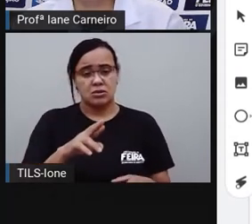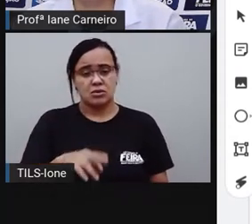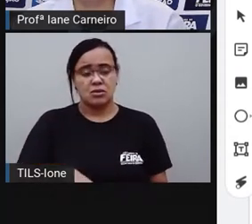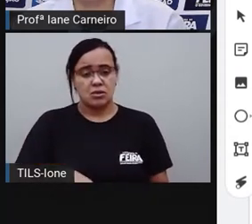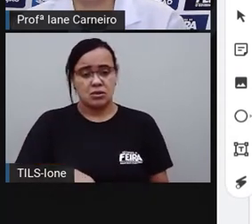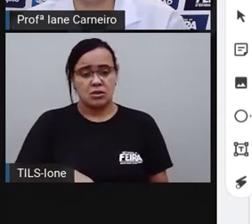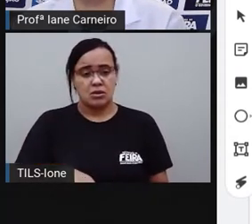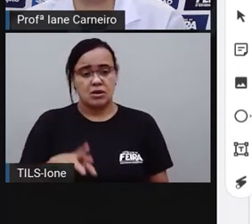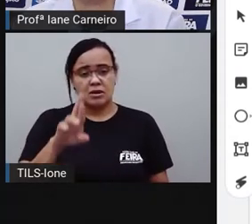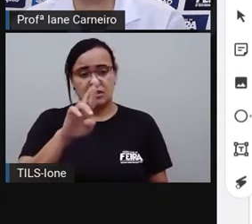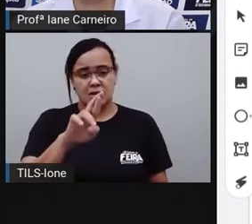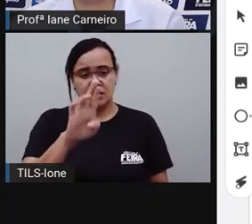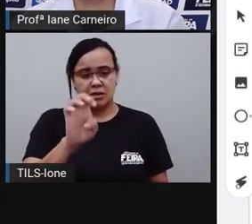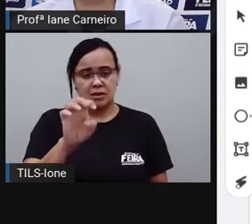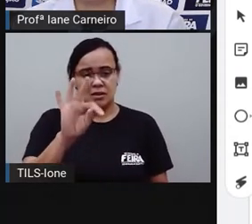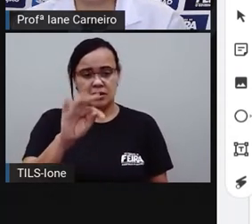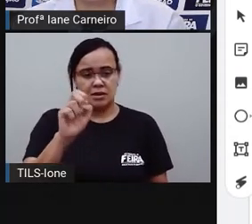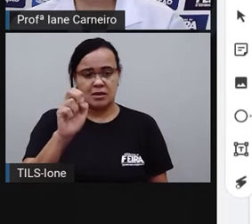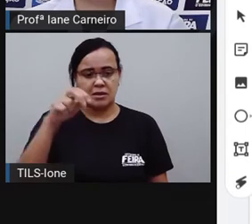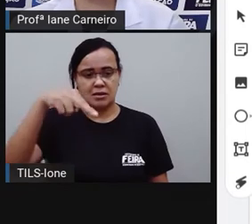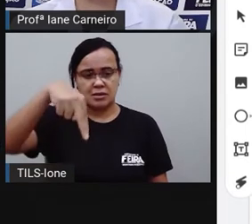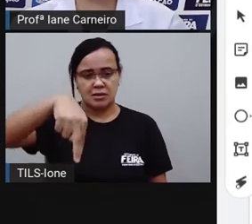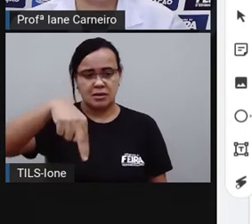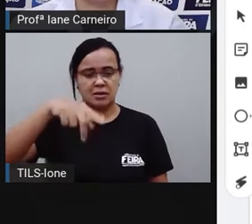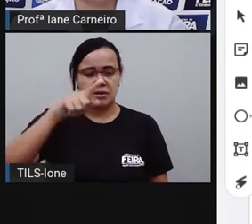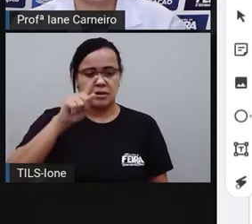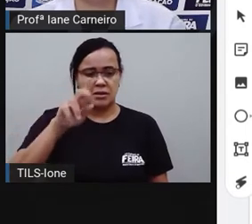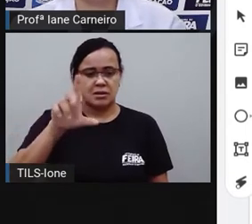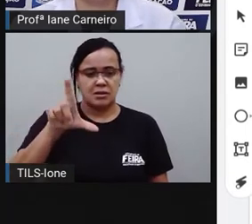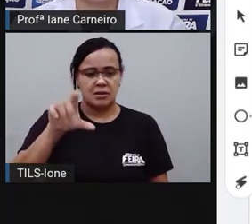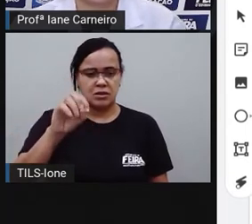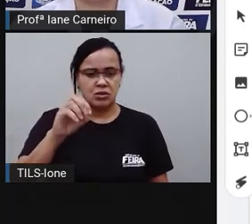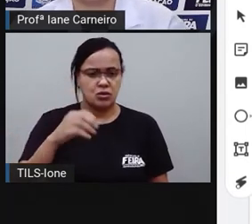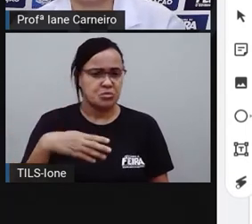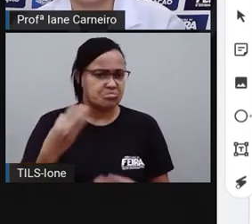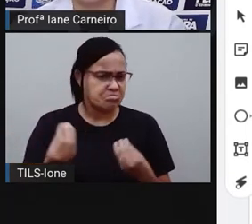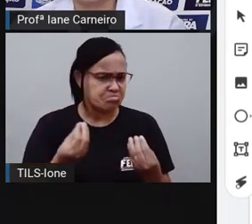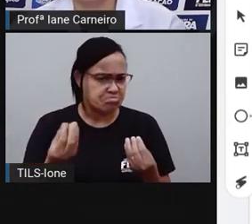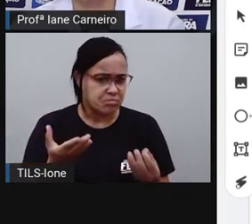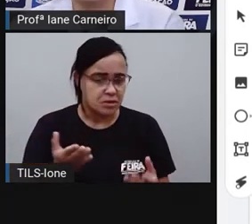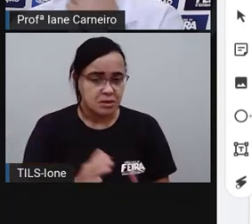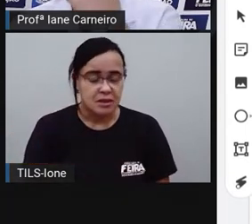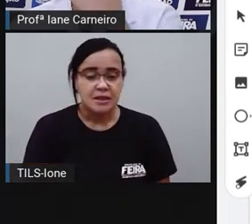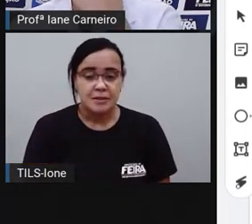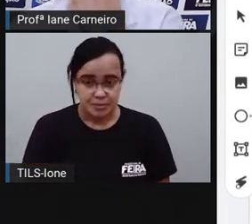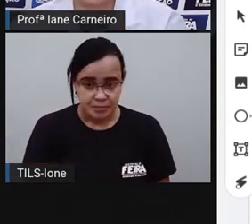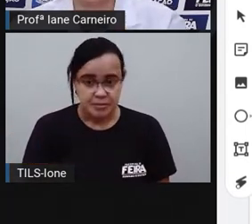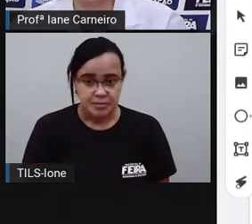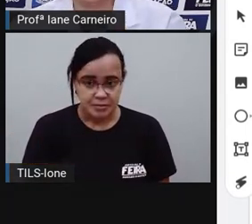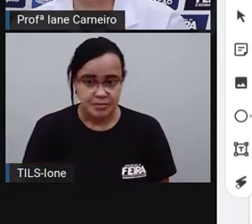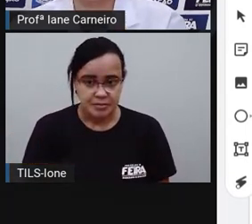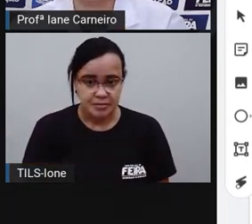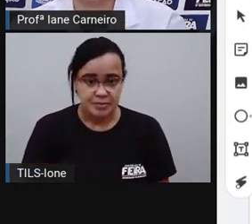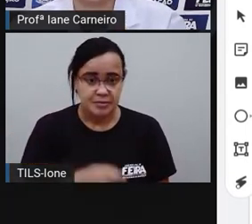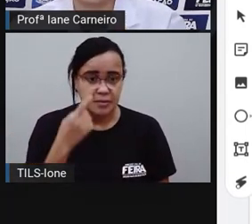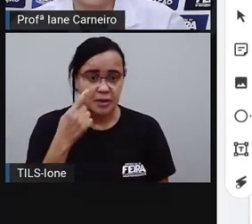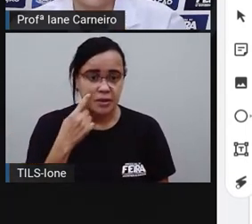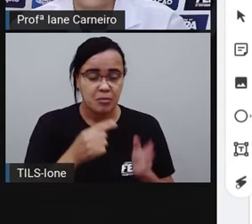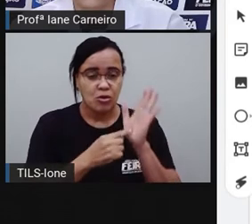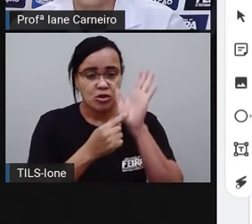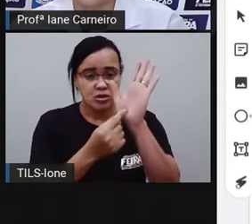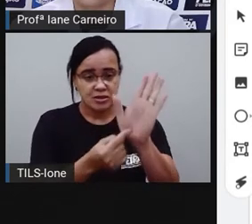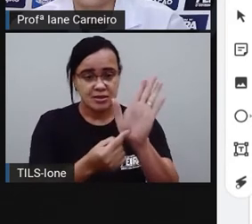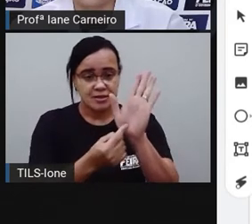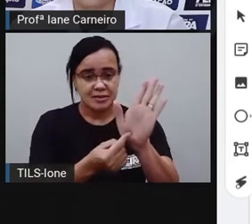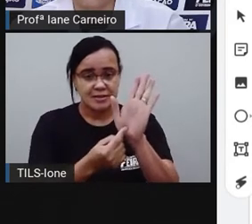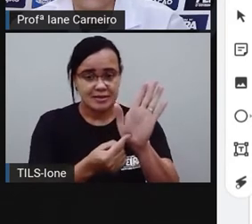quantos retângulos, né? Esse retângulo está deitado. Olha só, isso é interessante até acontecer isso para mostrar para vocês que.